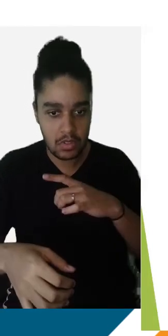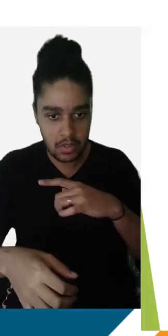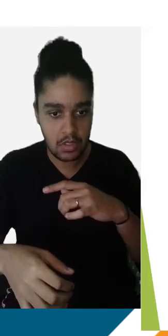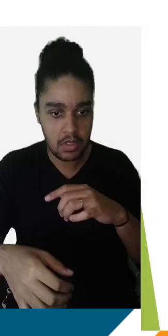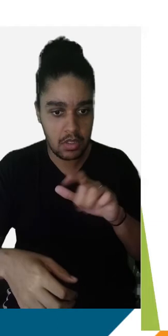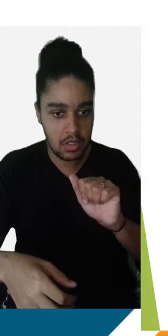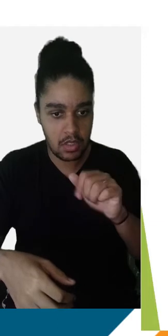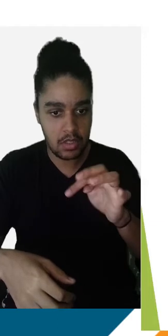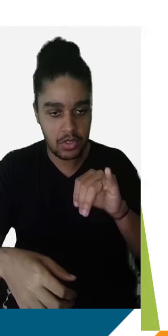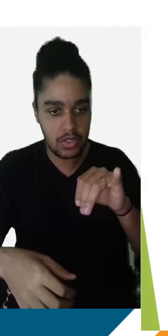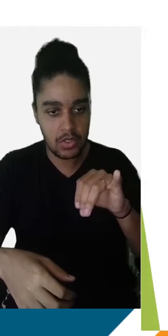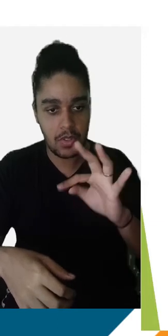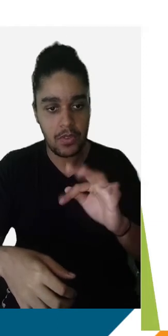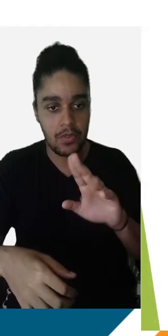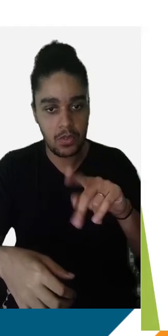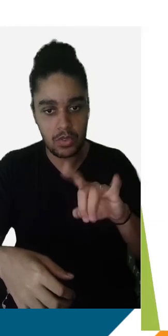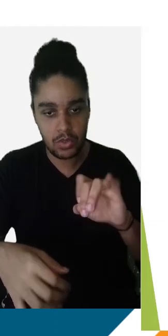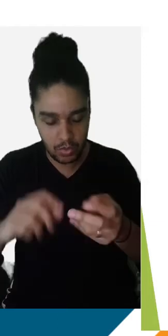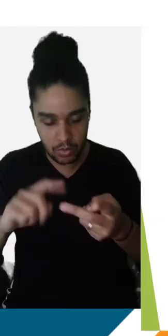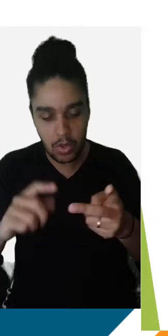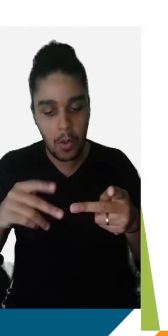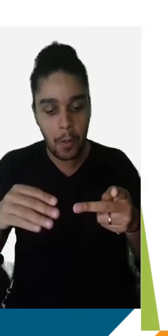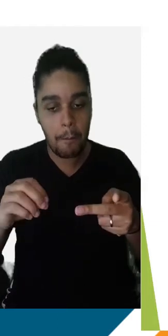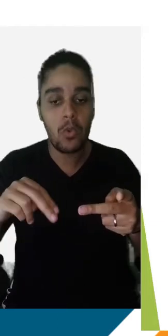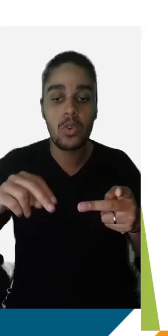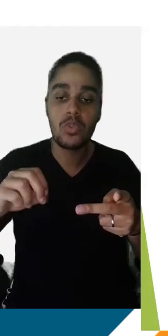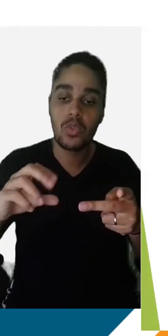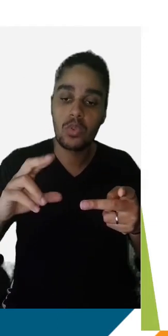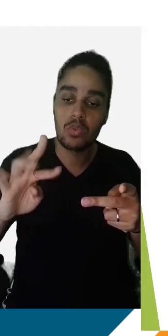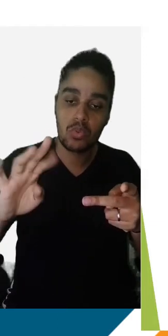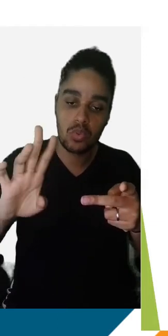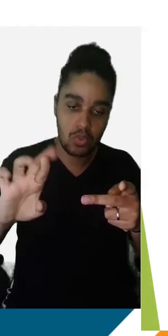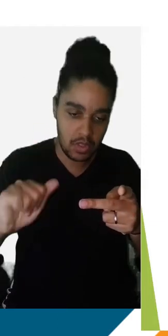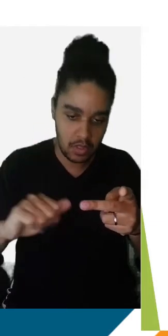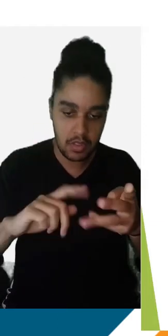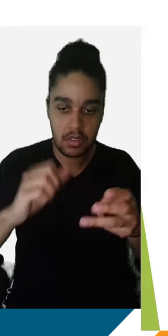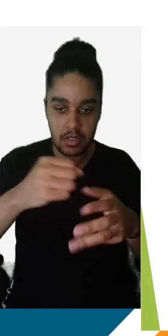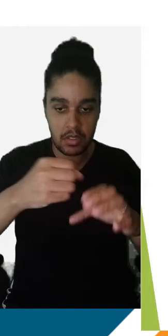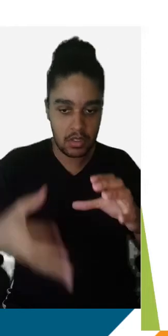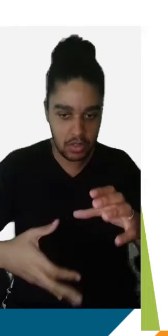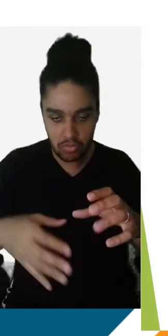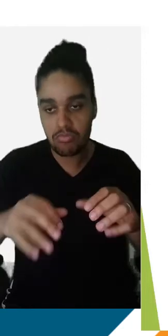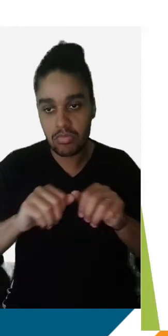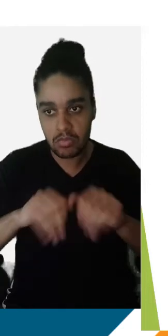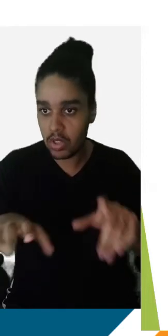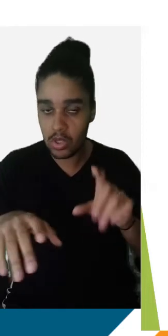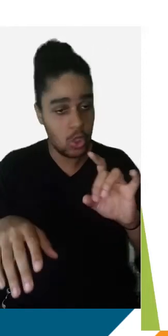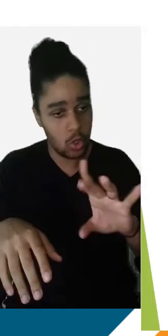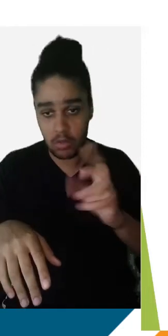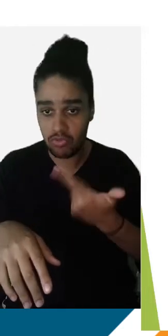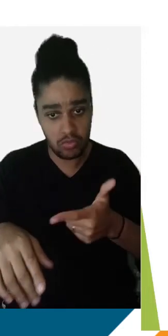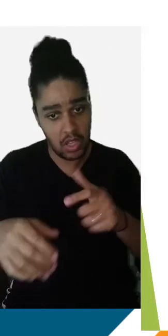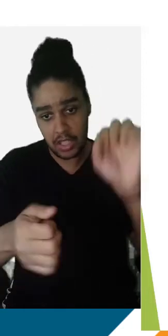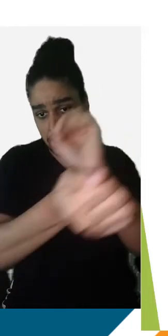consigo a monocultura, beleza? Ele traz consigo a característica de exportar, ele só não traz consigo, né, o trabalho